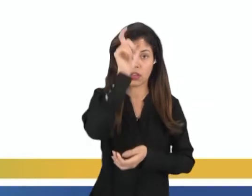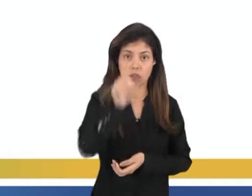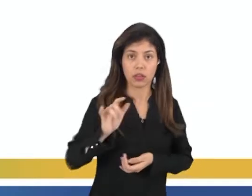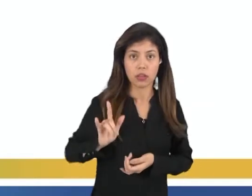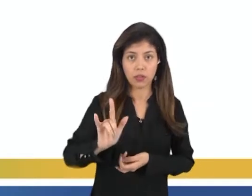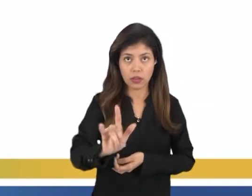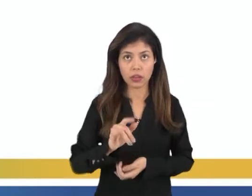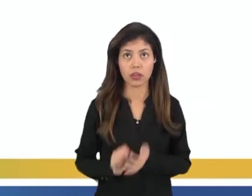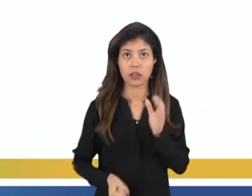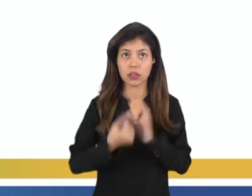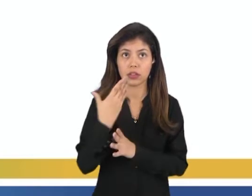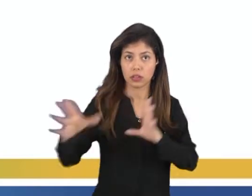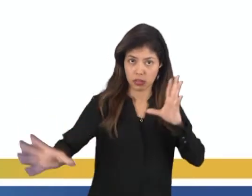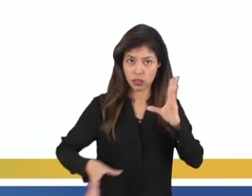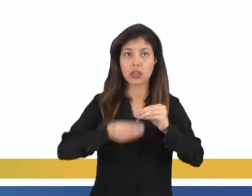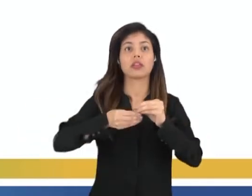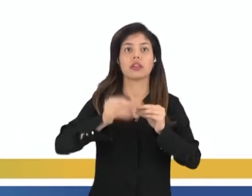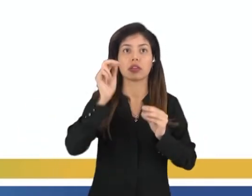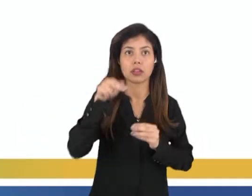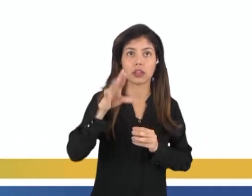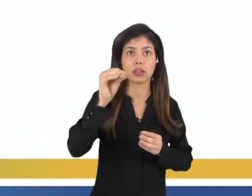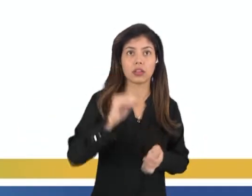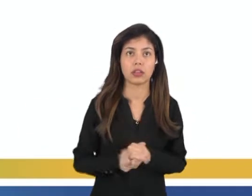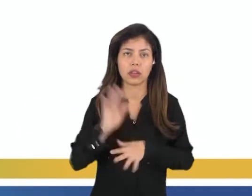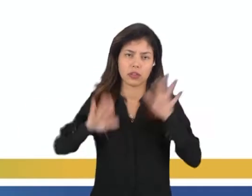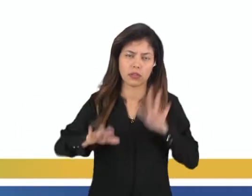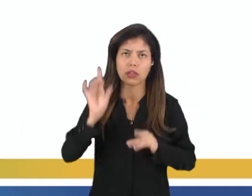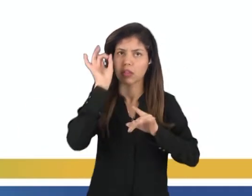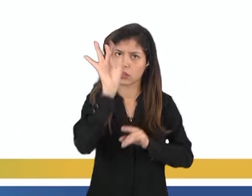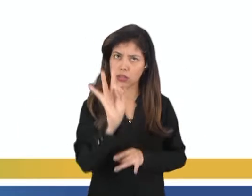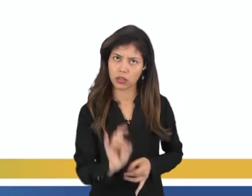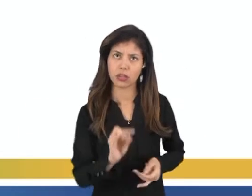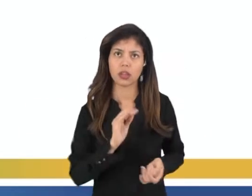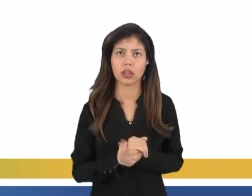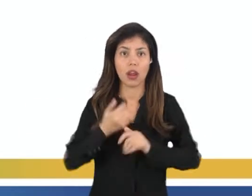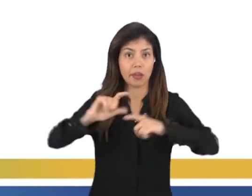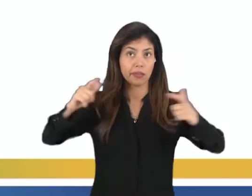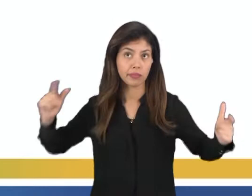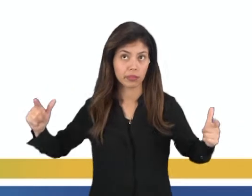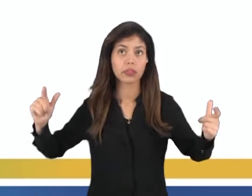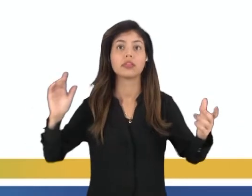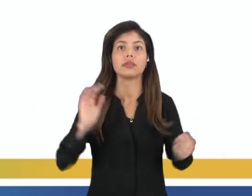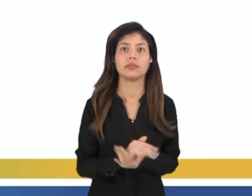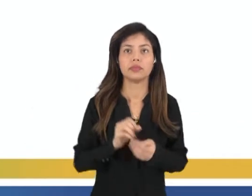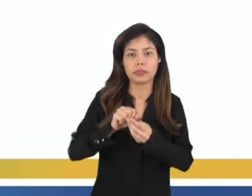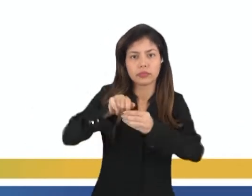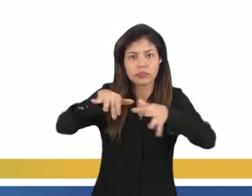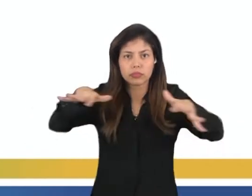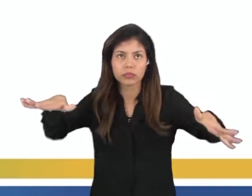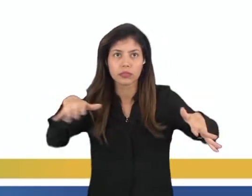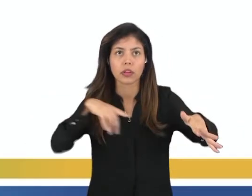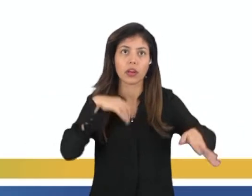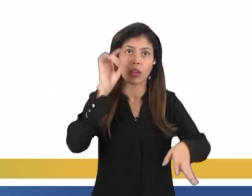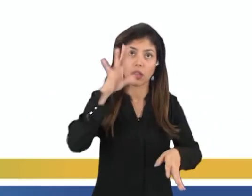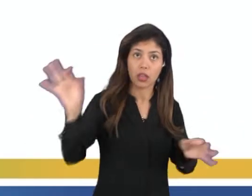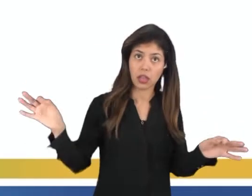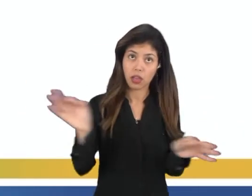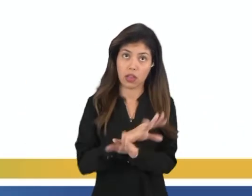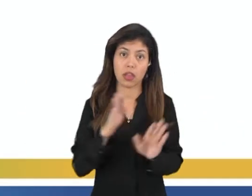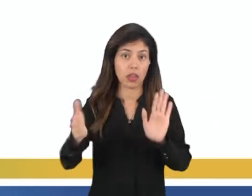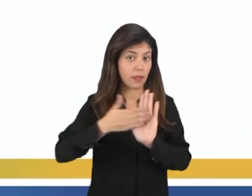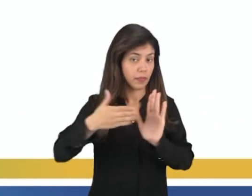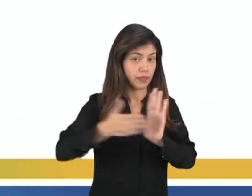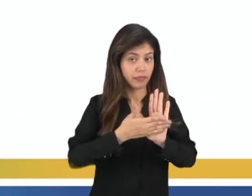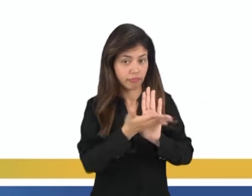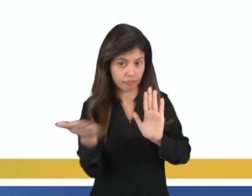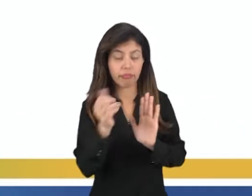fãs criam para complementar seus canons. Às vezes, um detalhe é amplamente distribuído e acaba se tornando